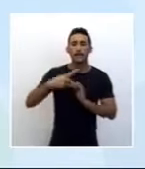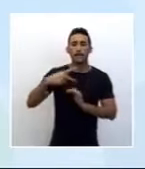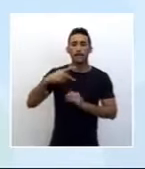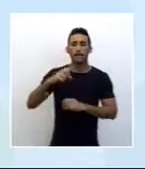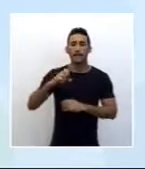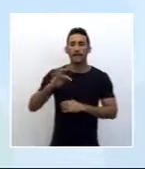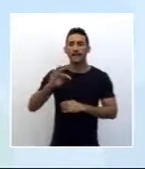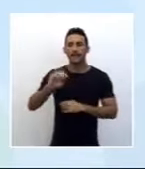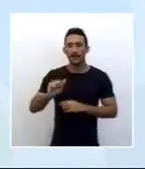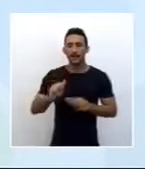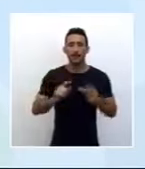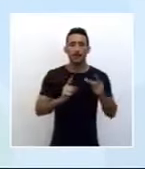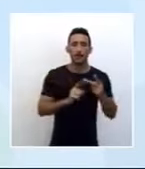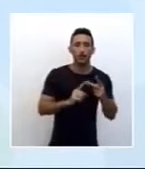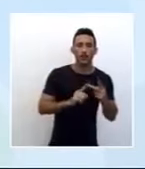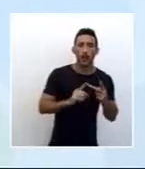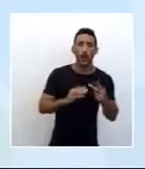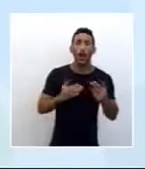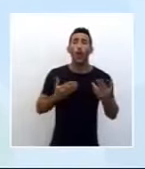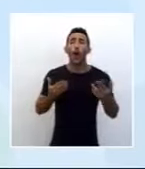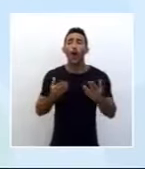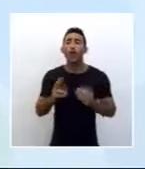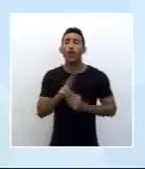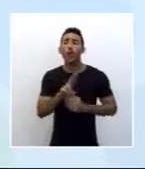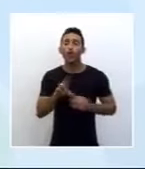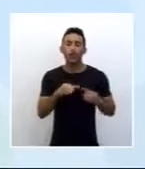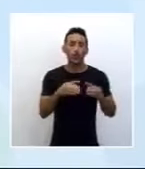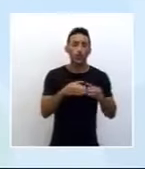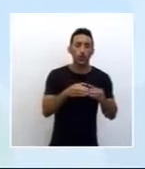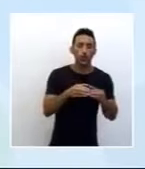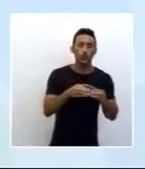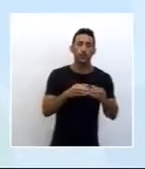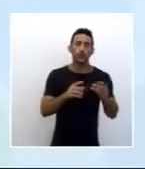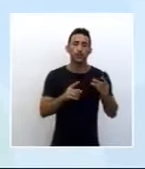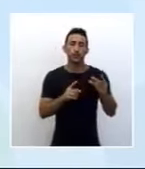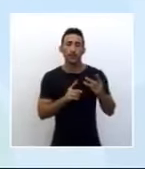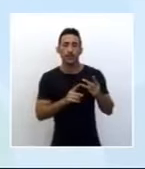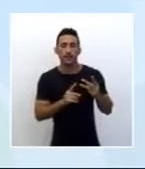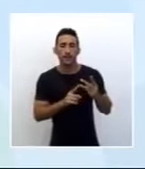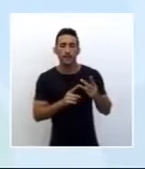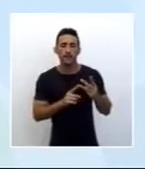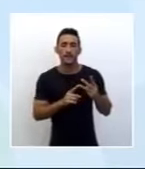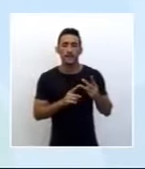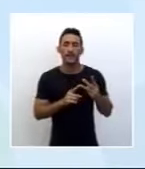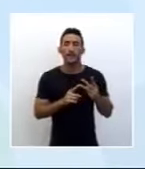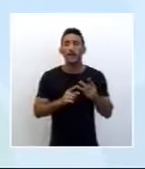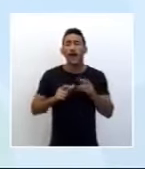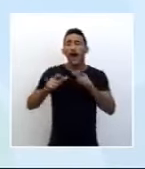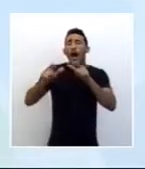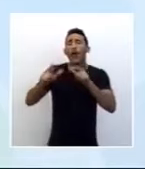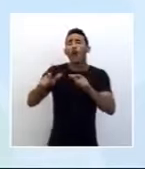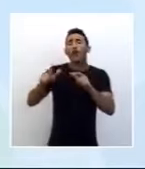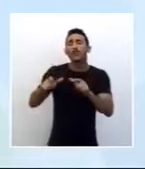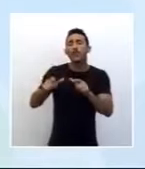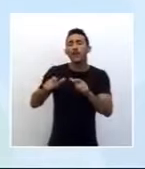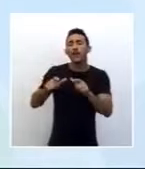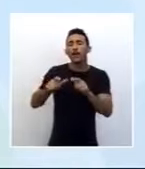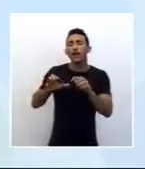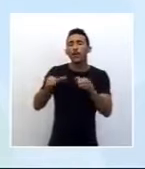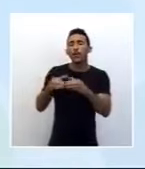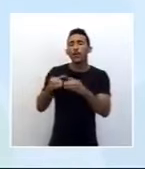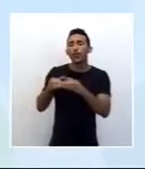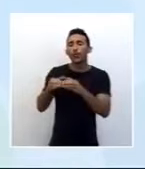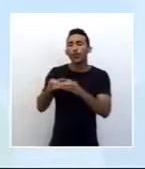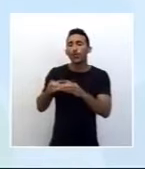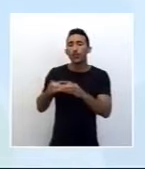and organization Qual é o nome da organização e seus organization from Beyond é sobre higienização